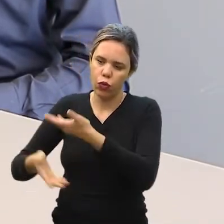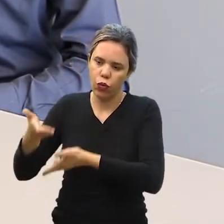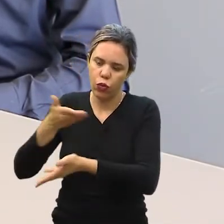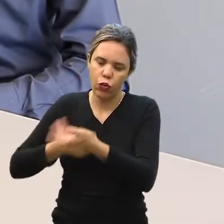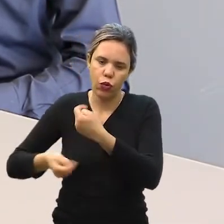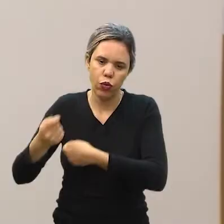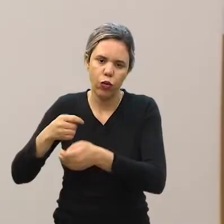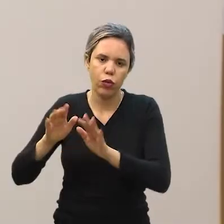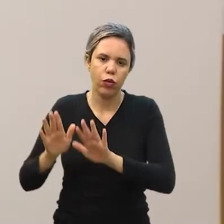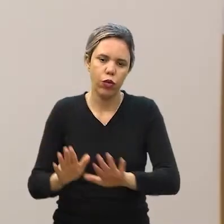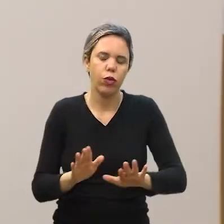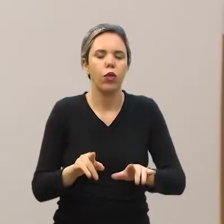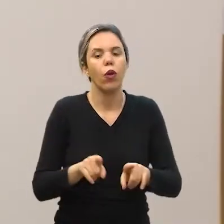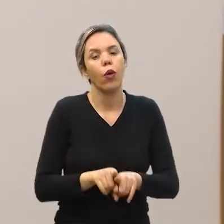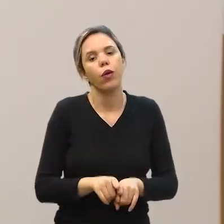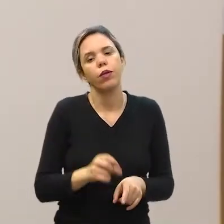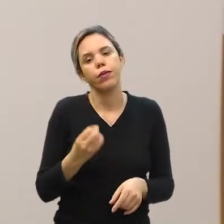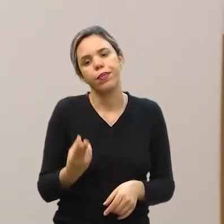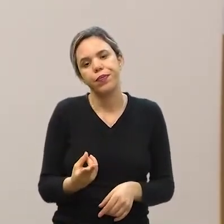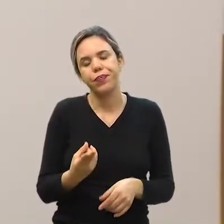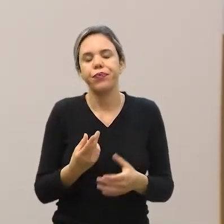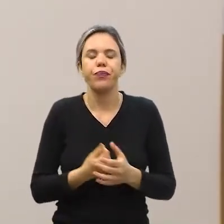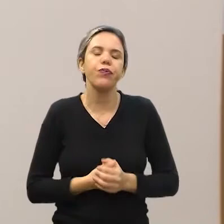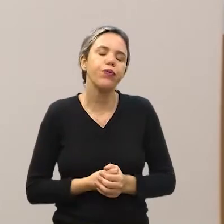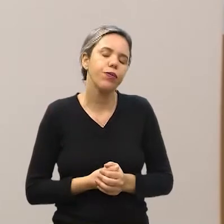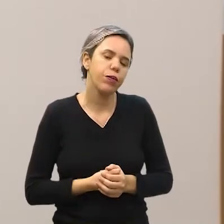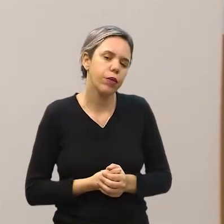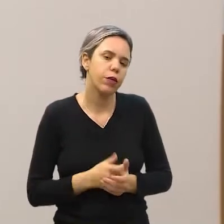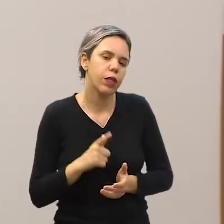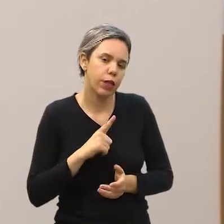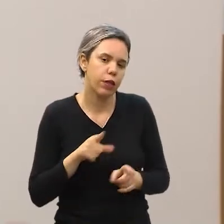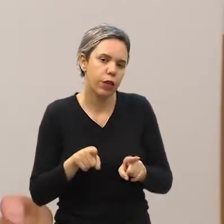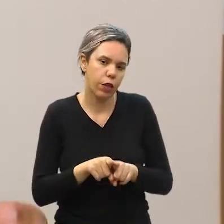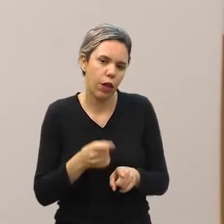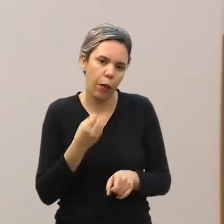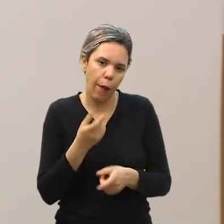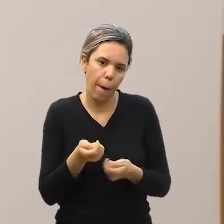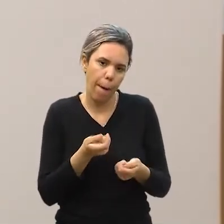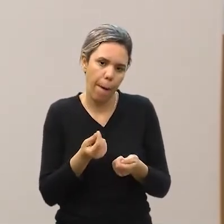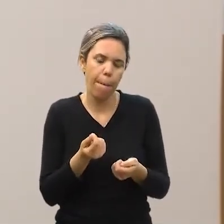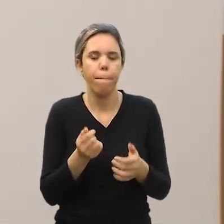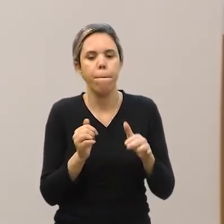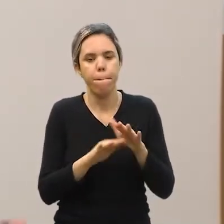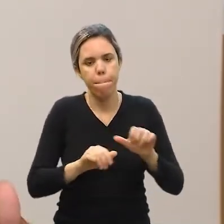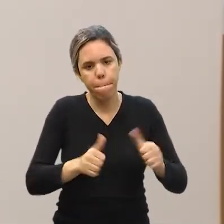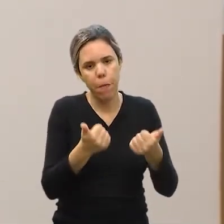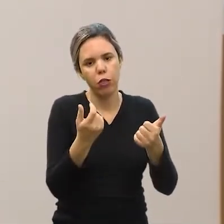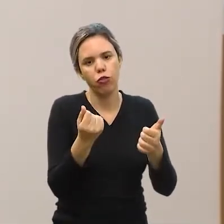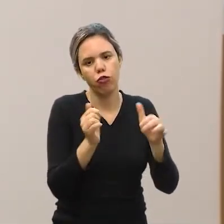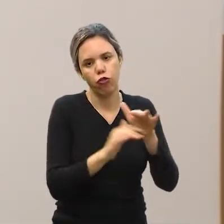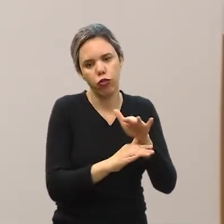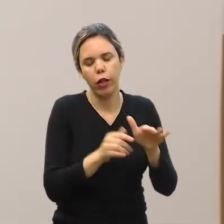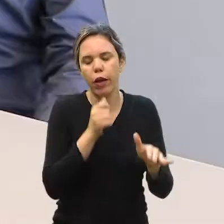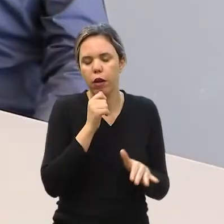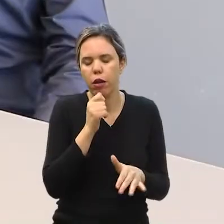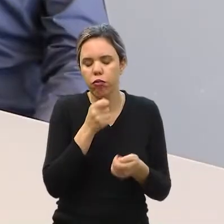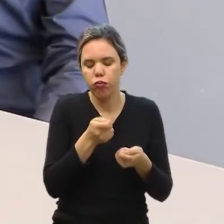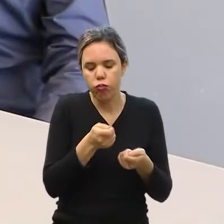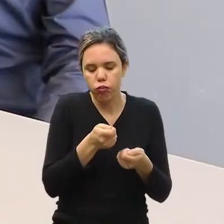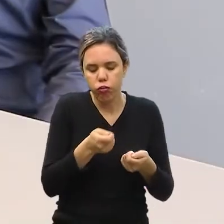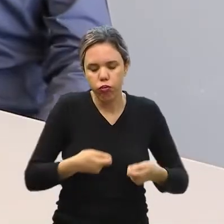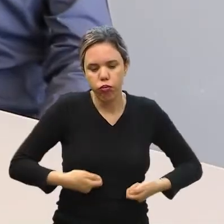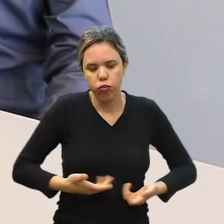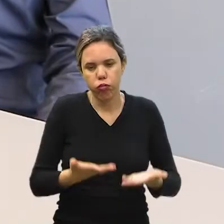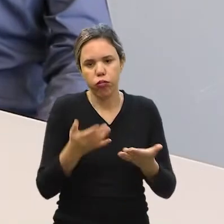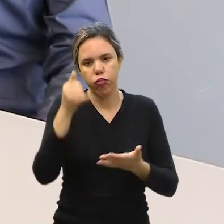na economia, né? Por outro lado, você também tem um outro impacto positivo, que é as pessoas